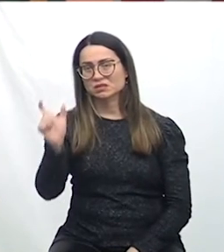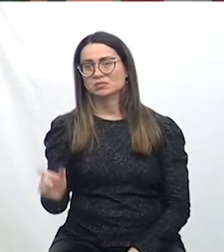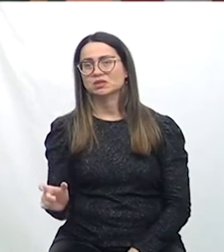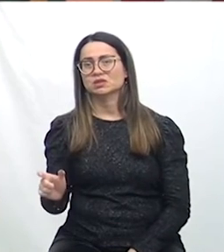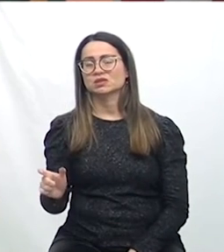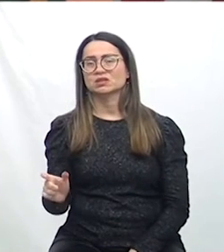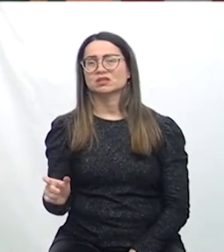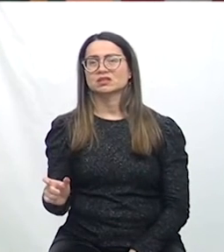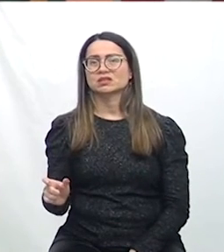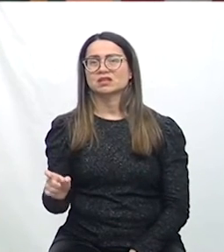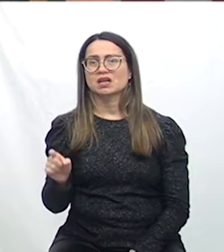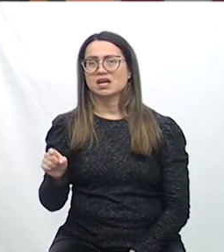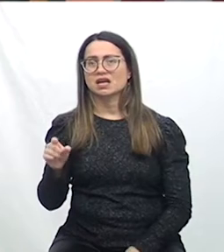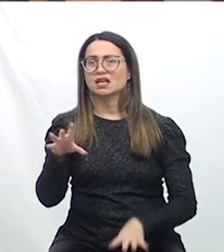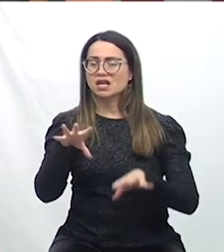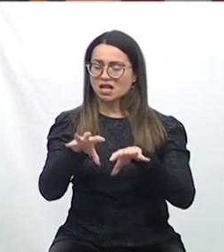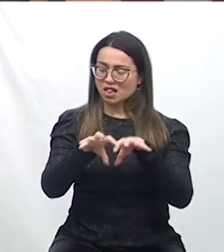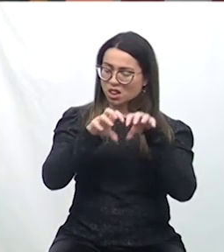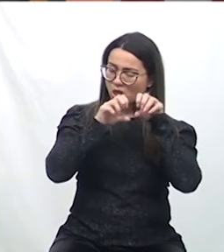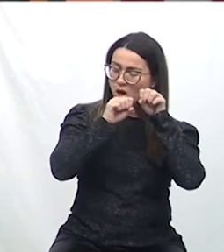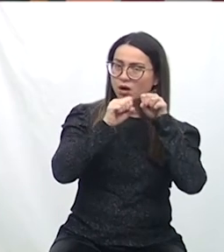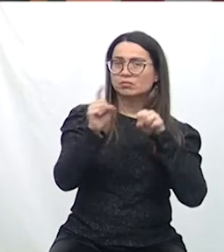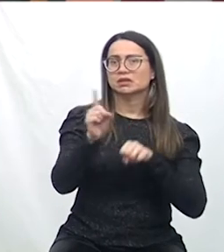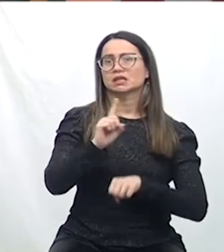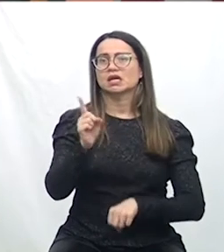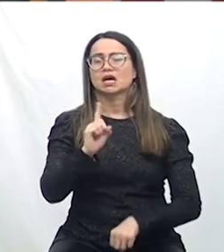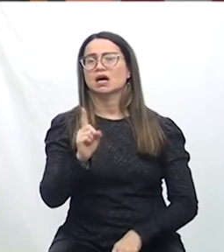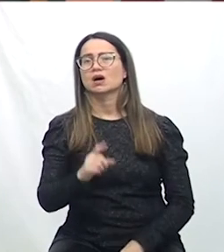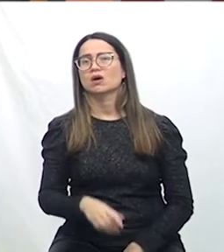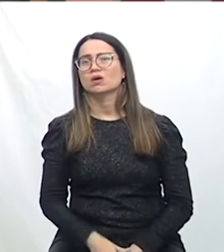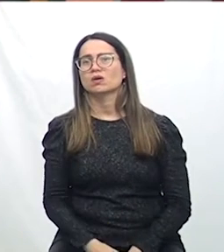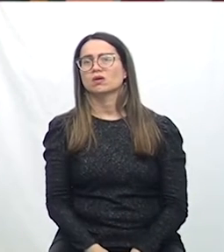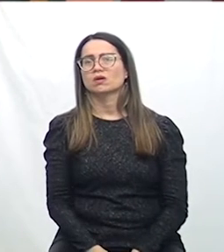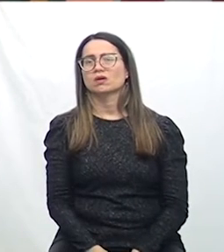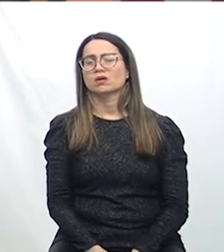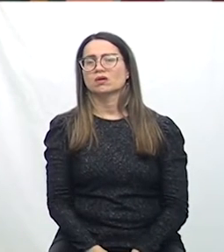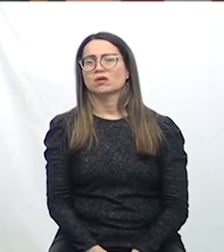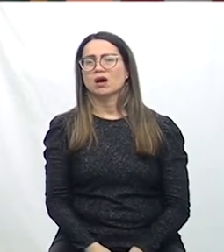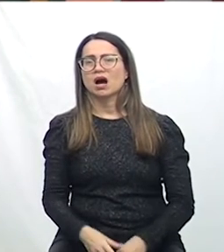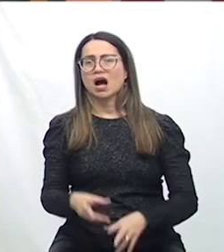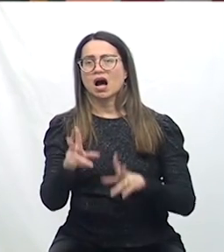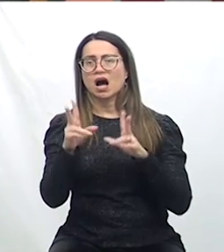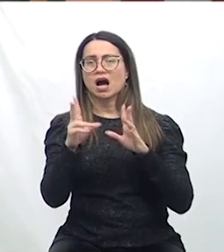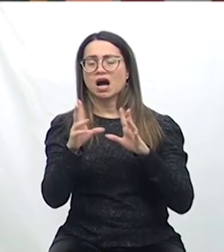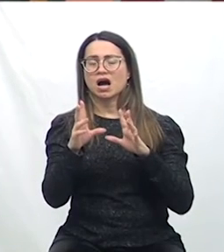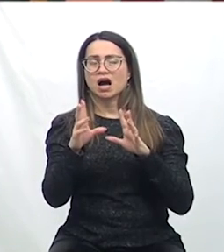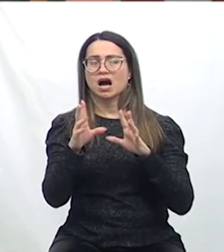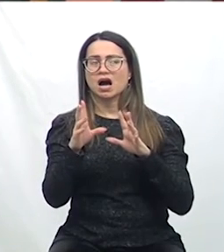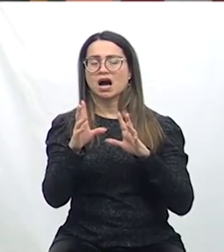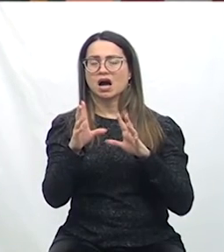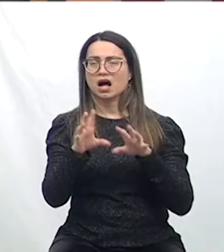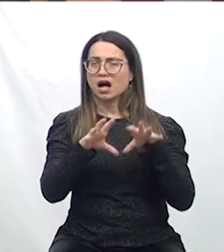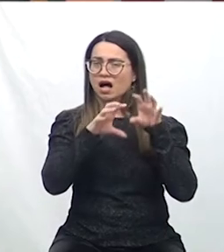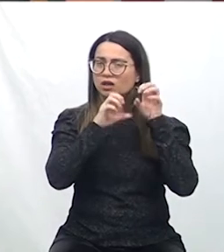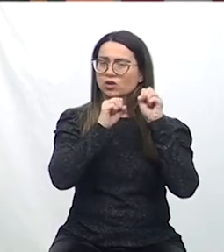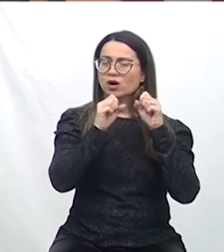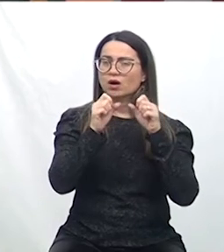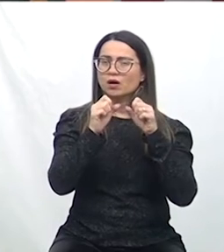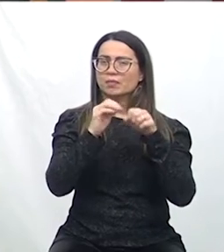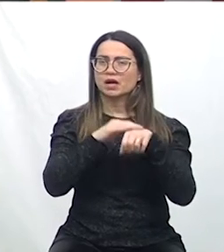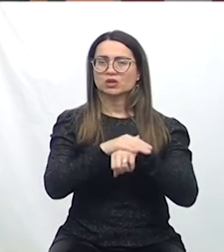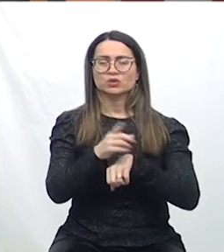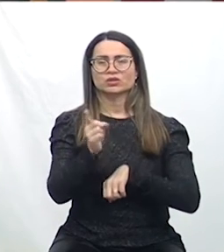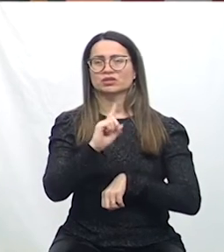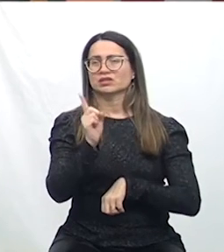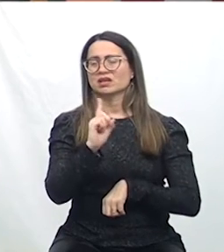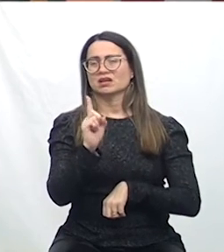eles não dormem à noite, eles vivem como um zumbi durante a noite, acordado a noite inteira, arrumando alguma coisa para